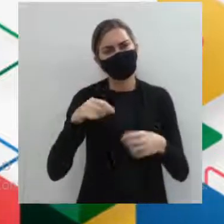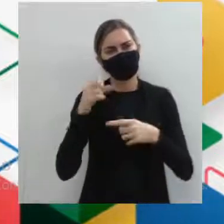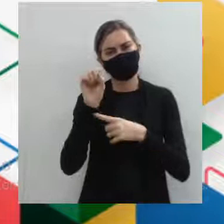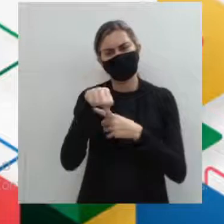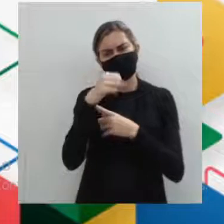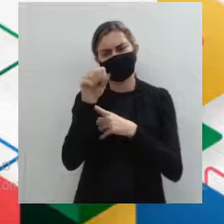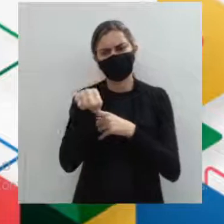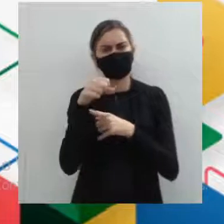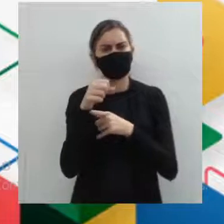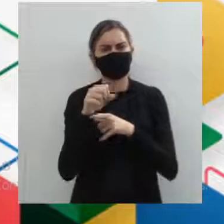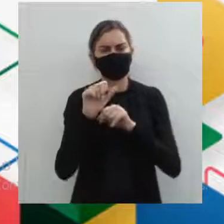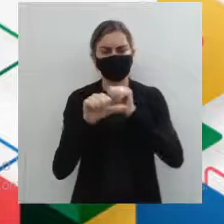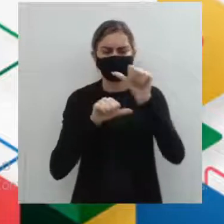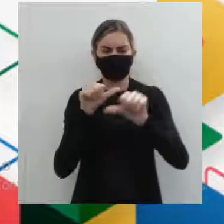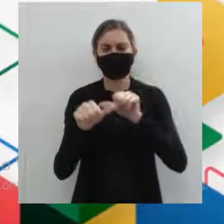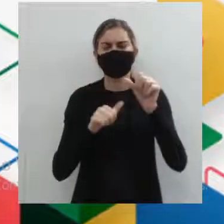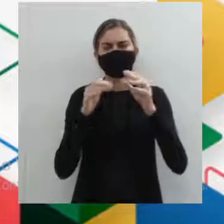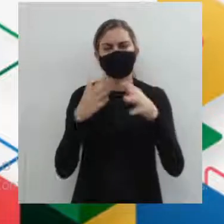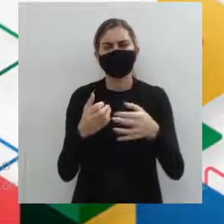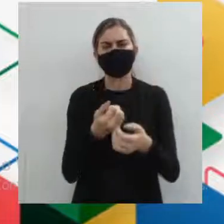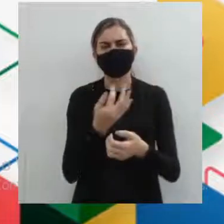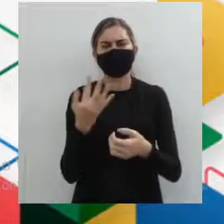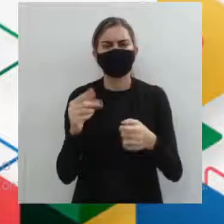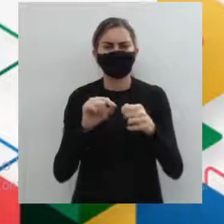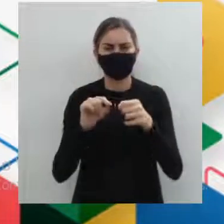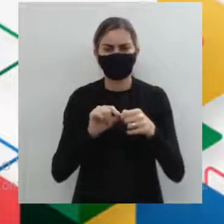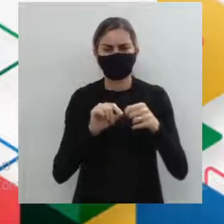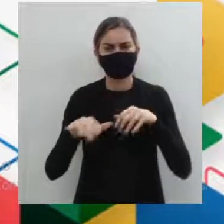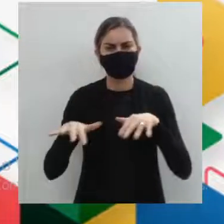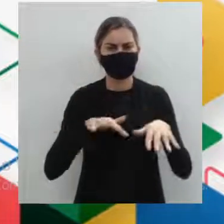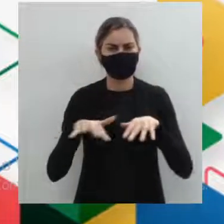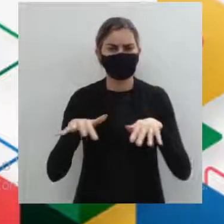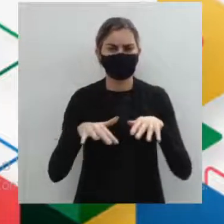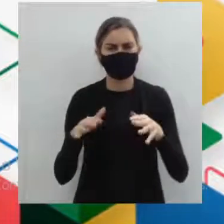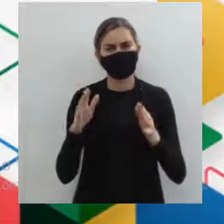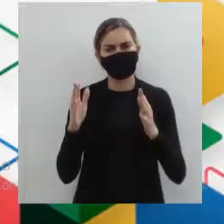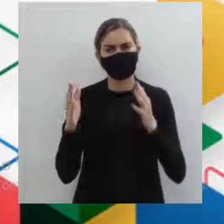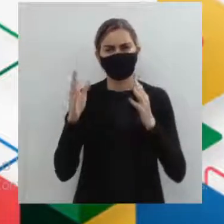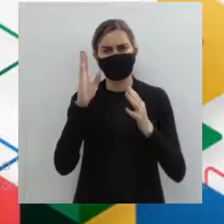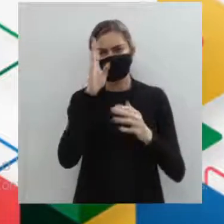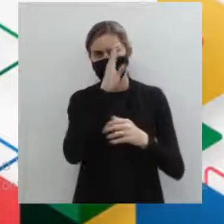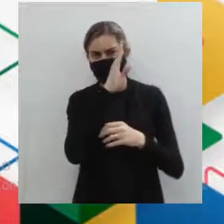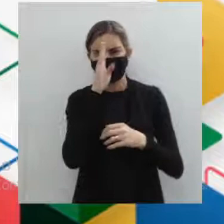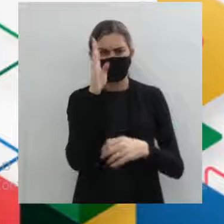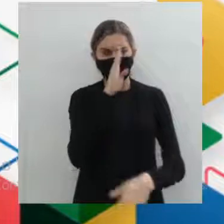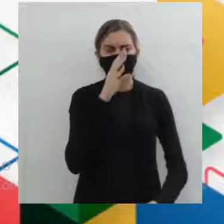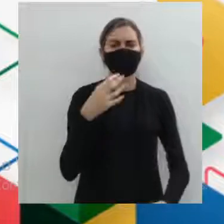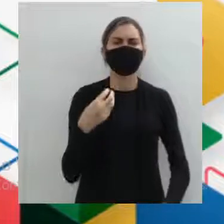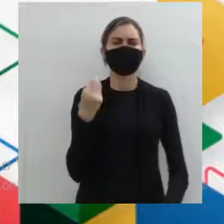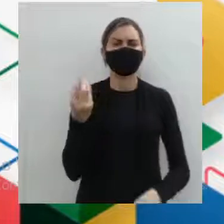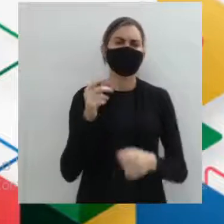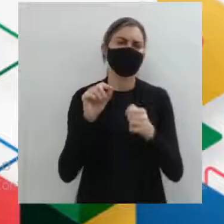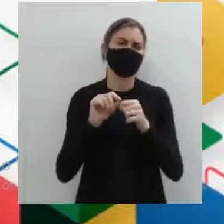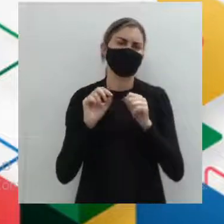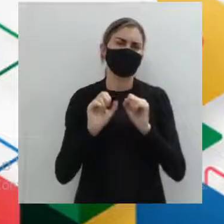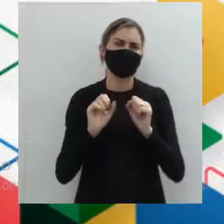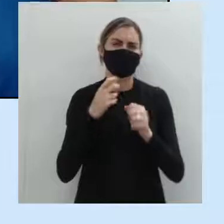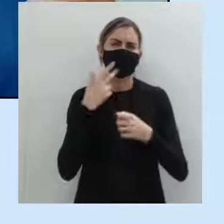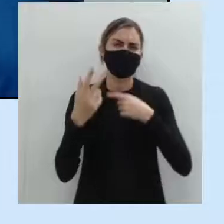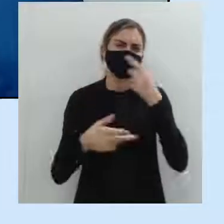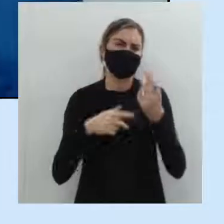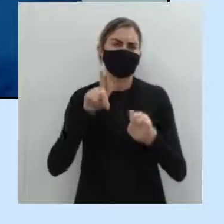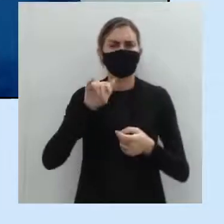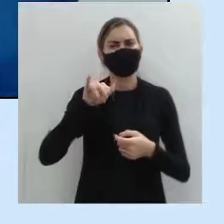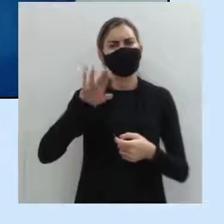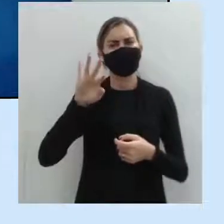para mudar de direção enquanto está executando o movimento em equilíbrio. Então, como é que a gente pode dizer que a